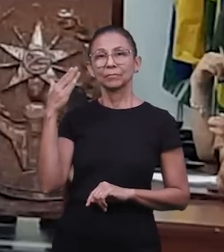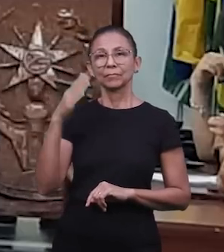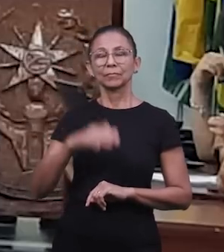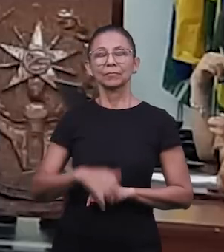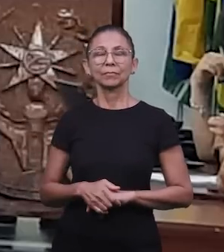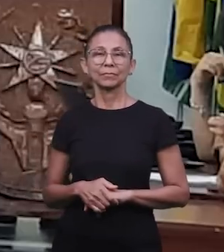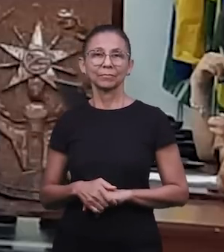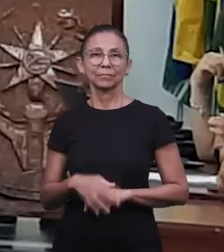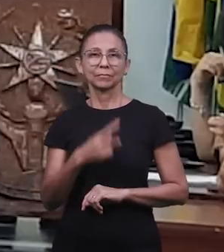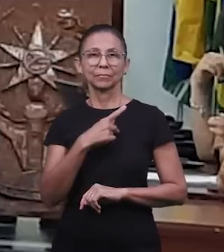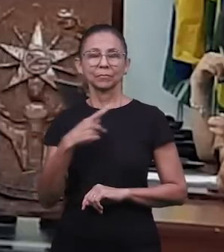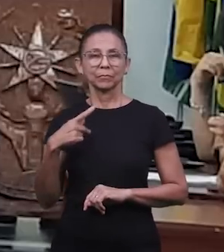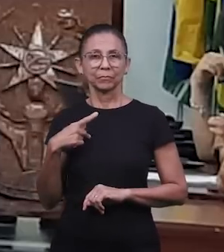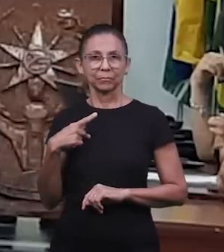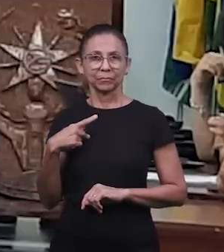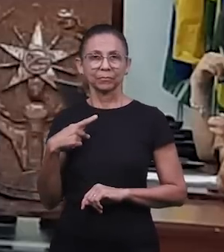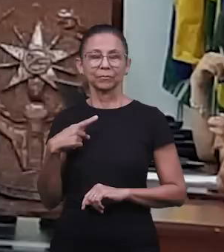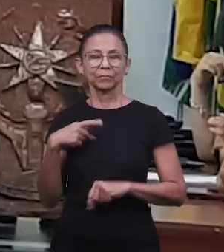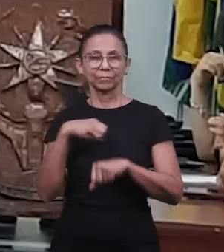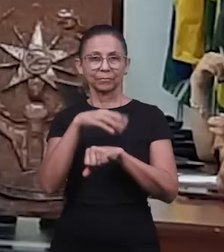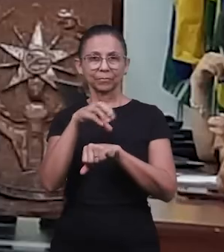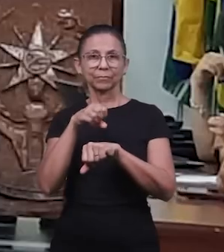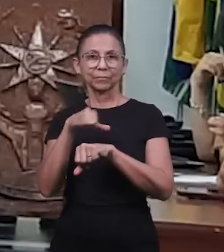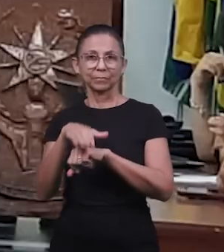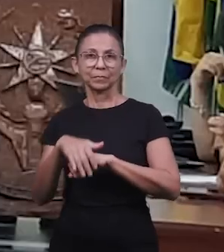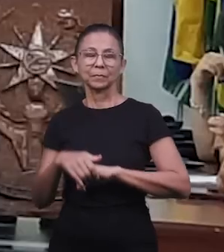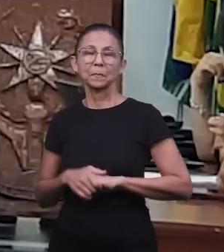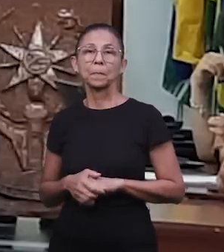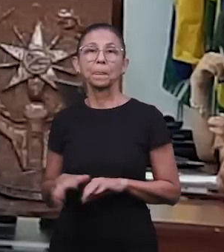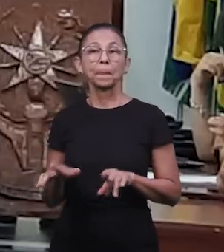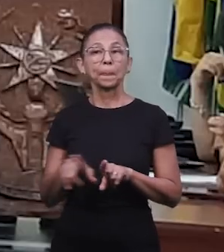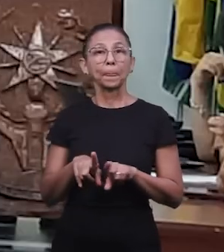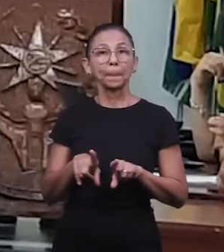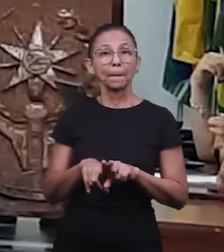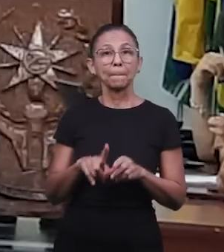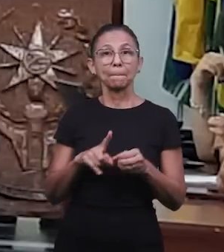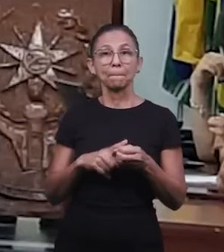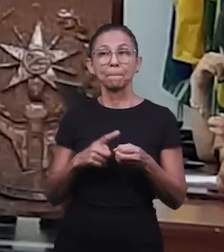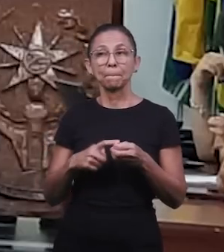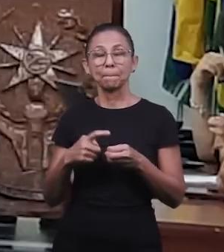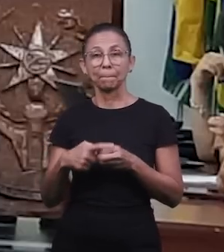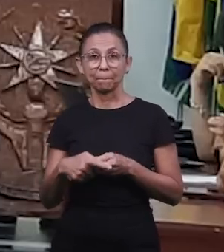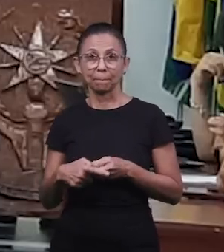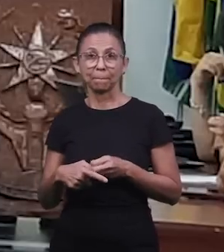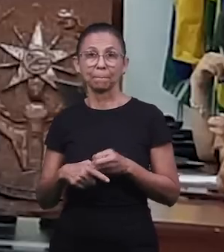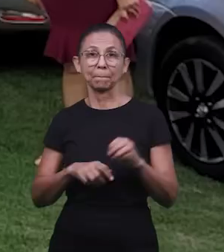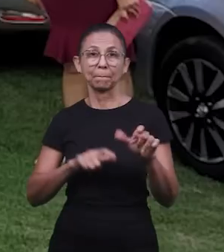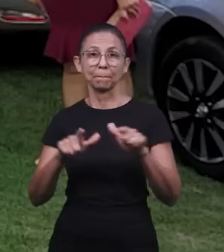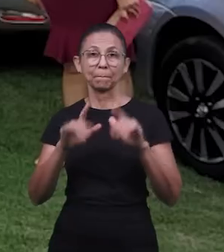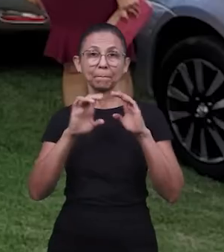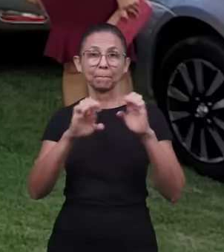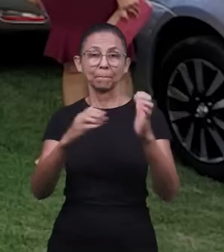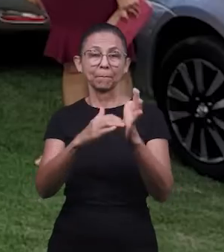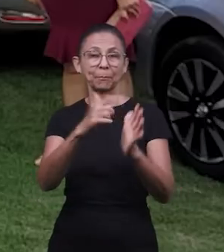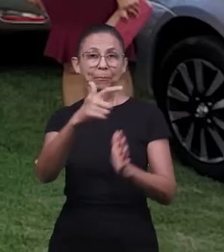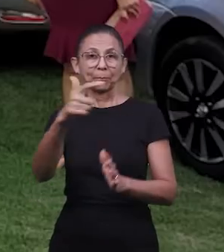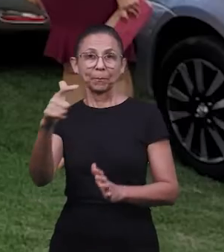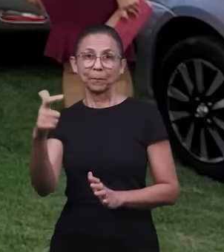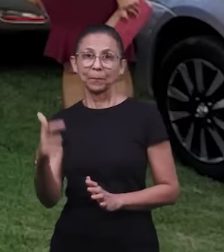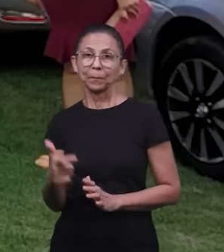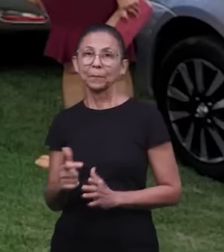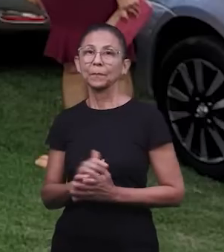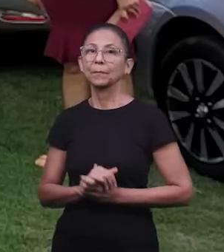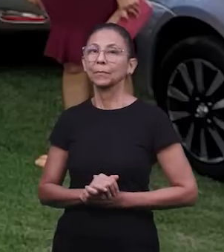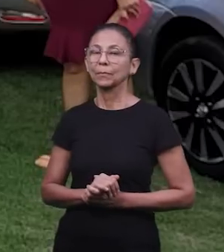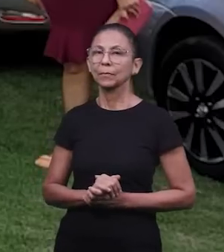puderam ouvir a mensagem do reino que foi transmitida ali pelo ungido Eduardo, a quem cumprimentamos. Na cidade de Rolim de Moura, os irmãos